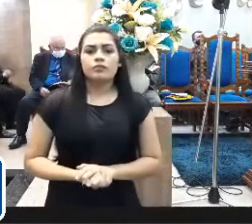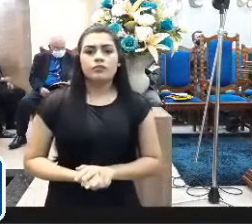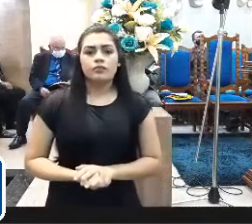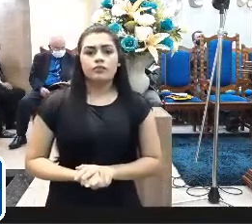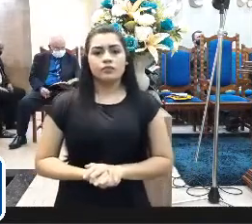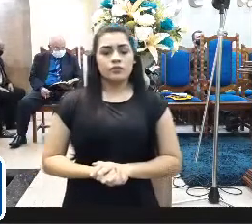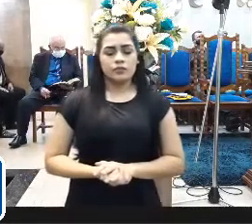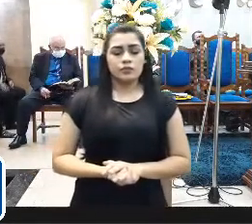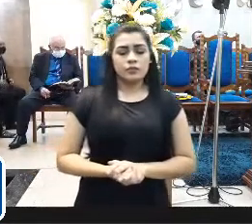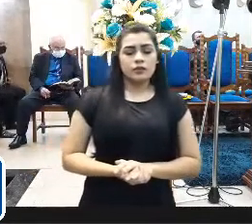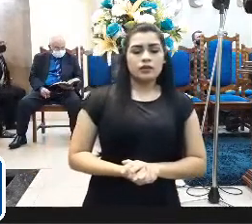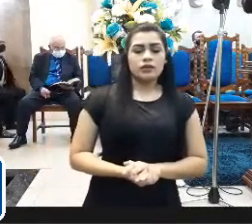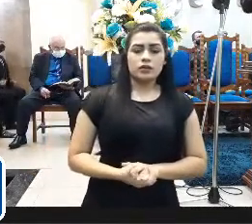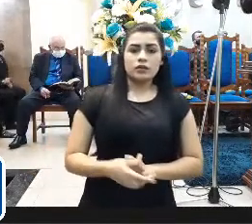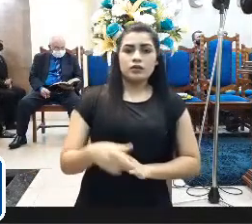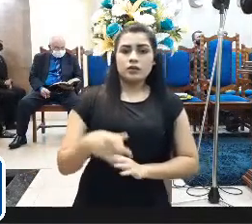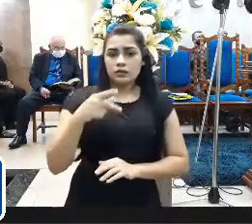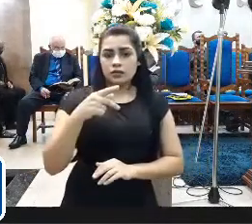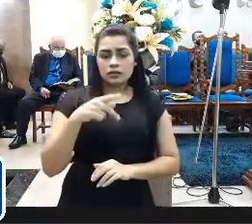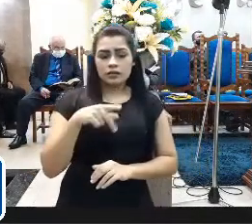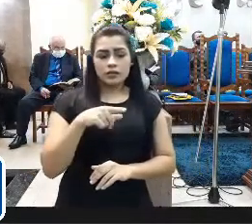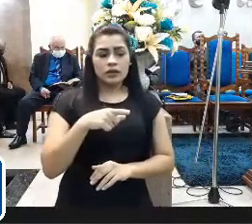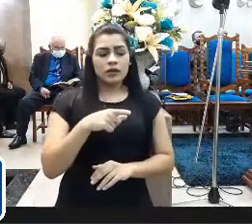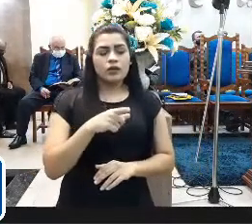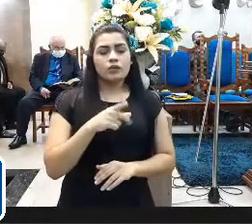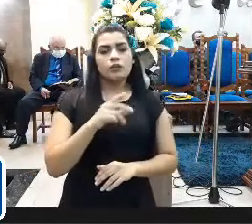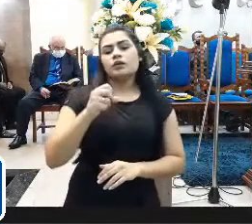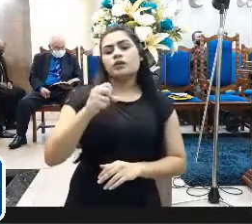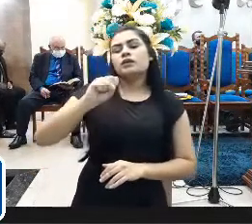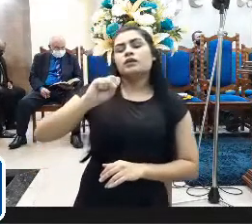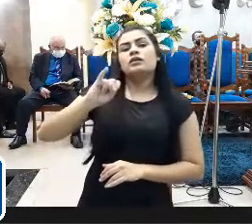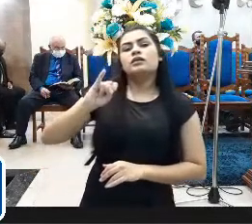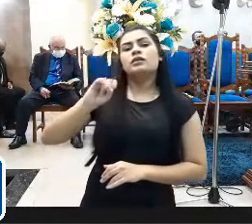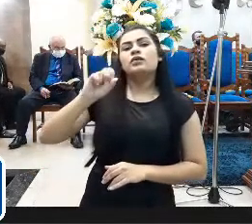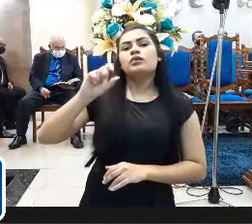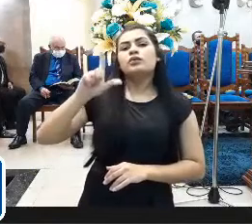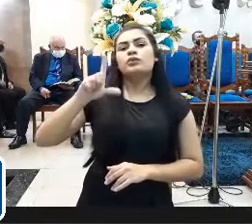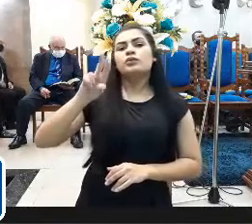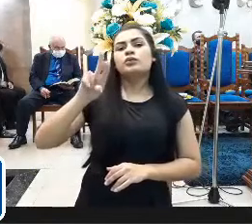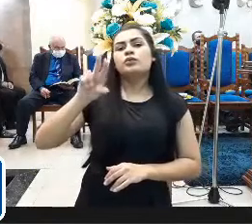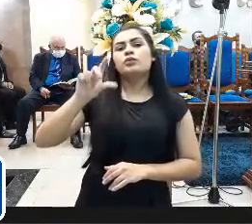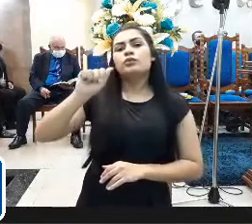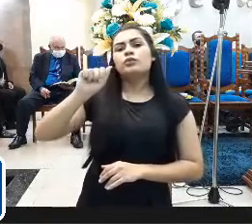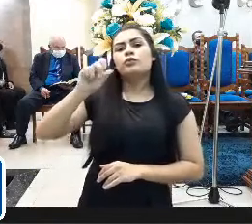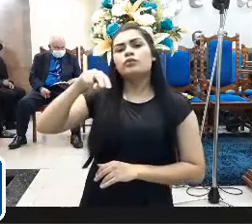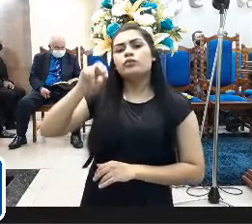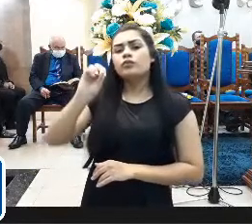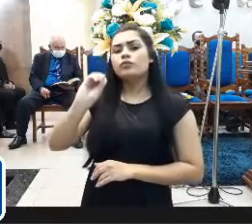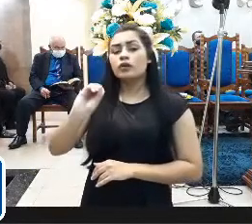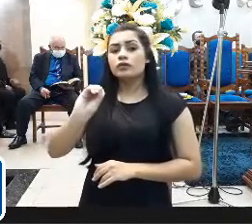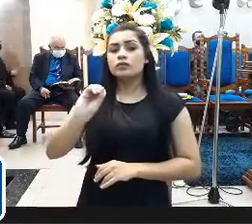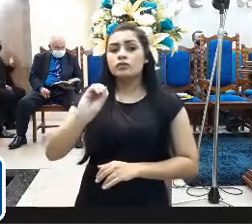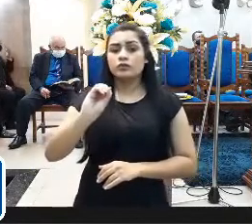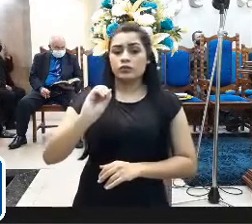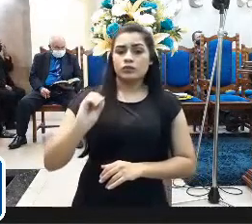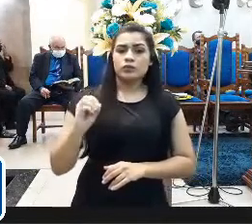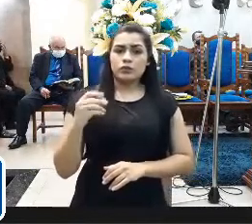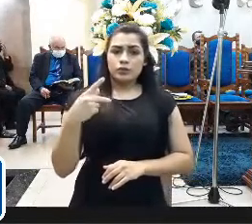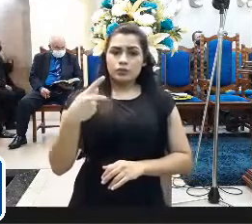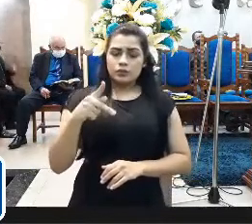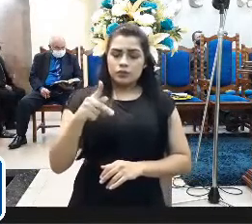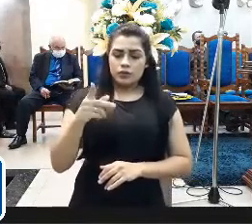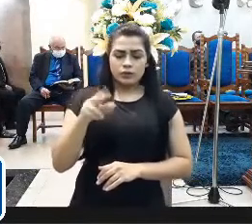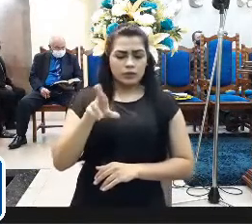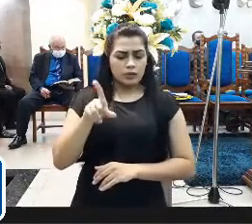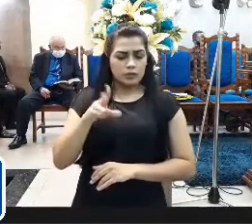Silvano aí é Silas, companheiro de Pedro, e ele diz: Silvano, vosso fiel irmão,